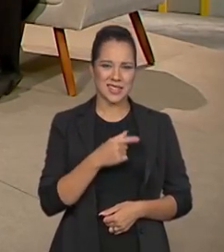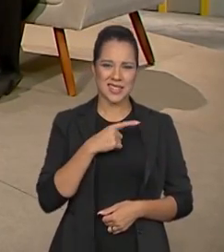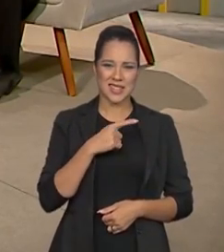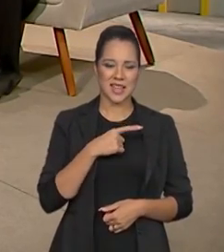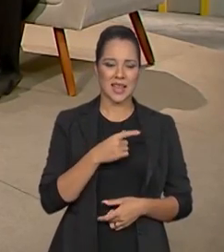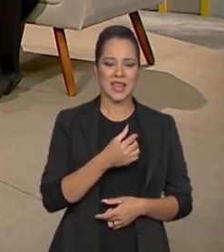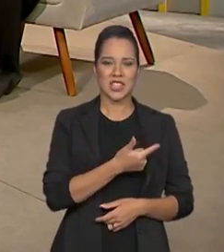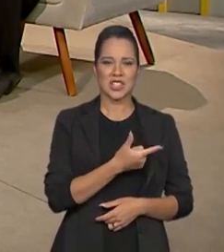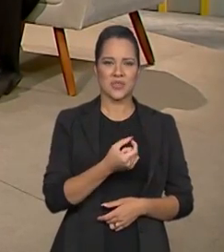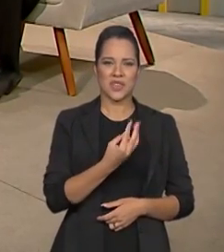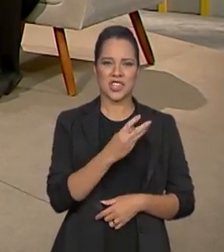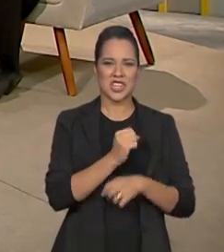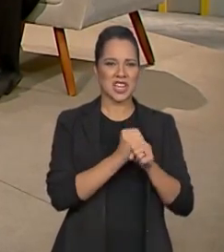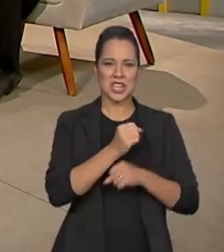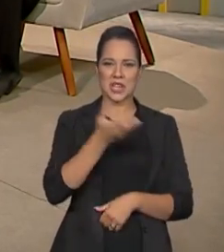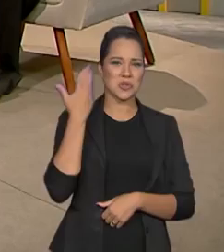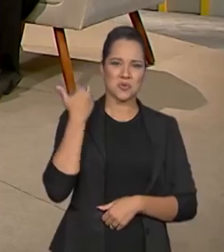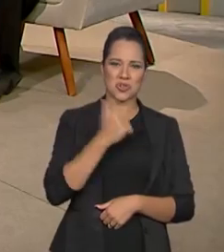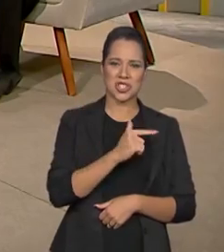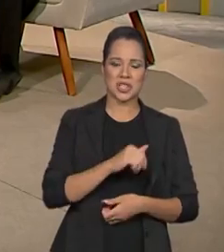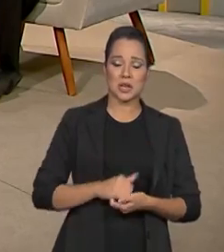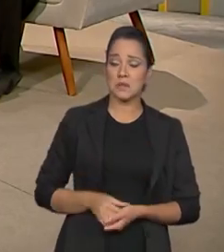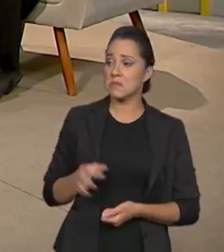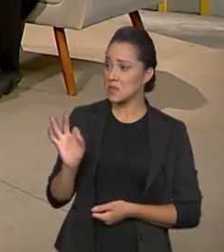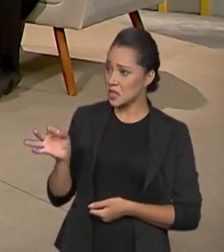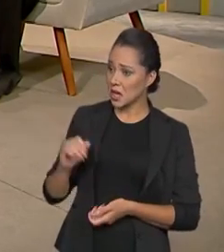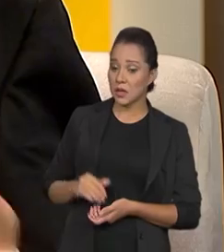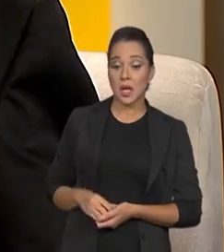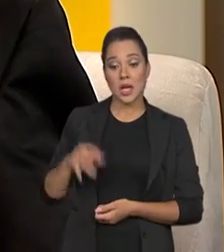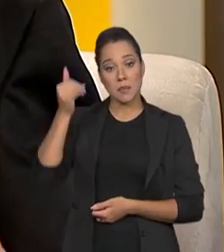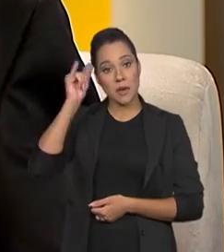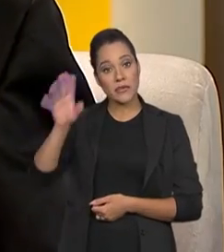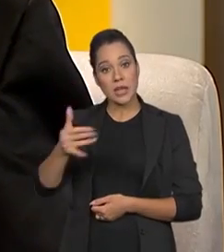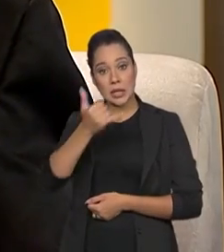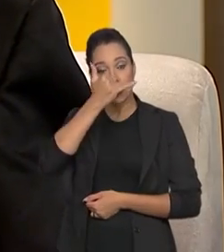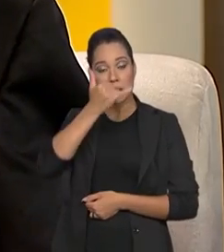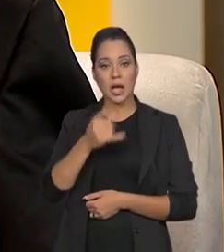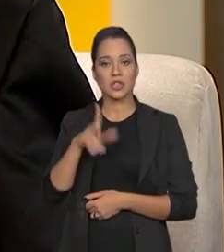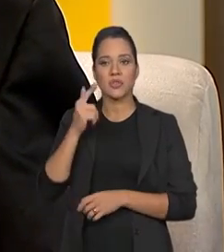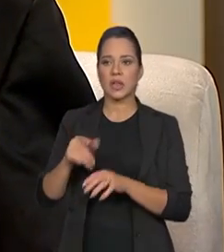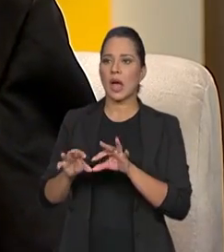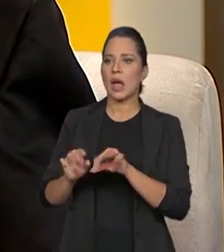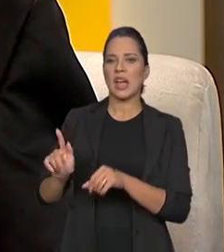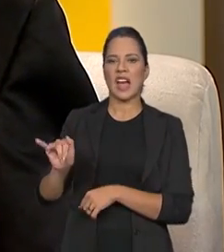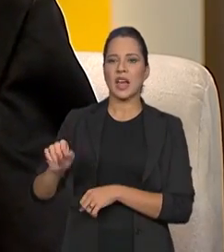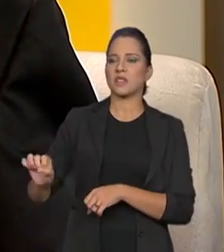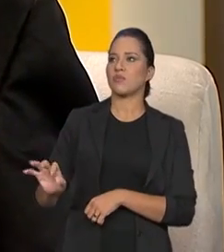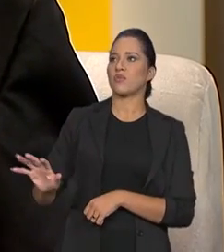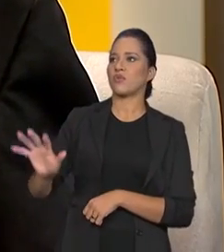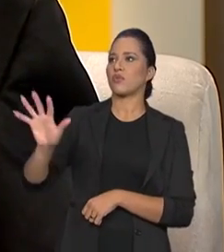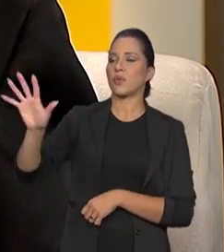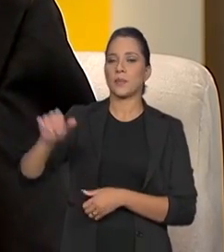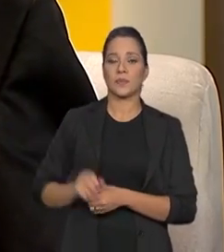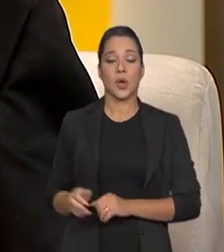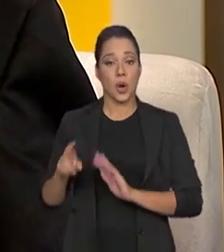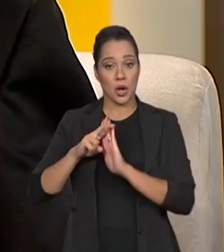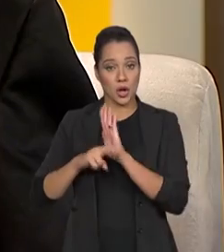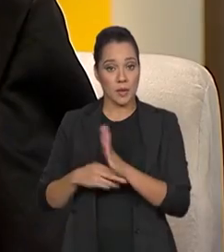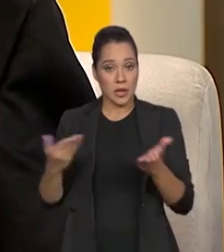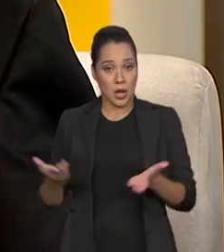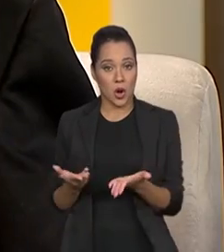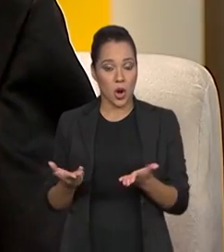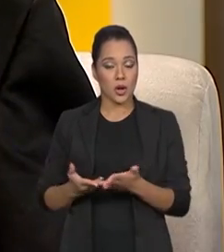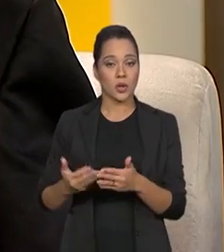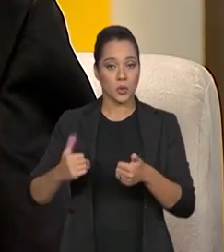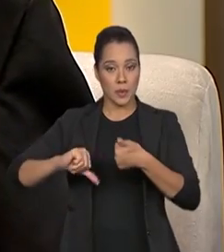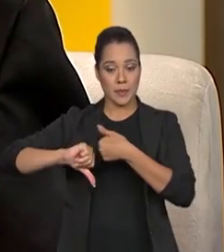de 20 30 anos atrás não existia para evitar um acidente ficar vazando gás etc o regulamento atual do Inmetro né